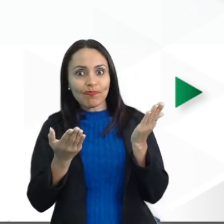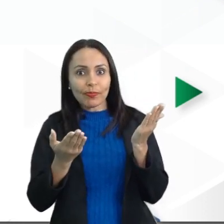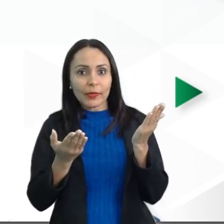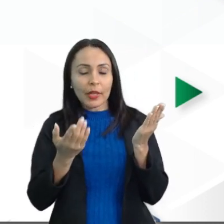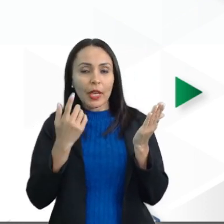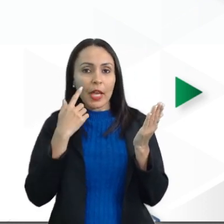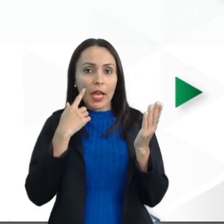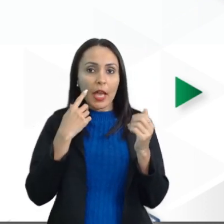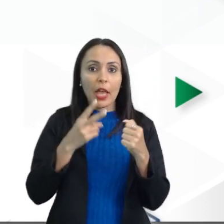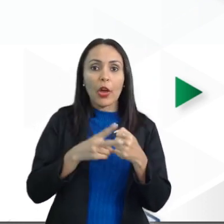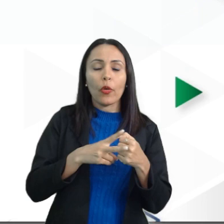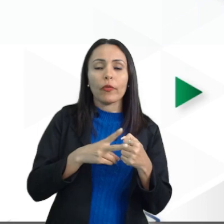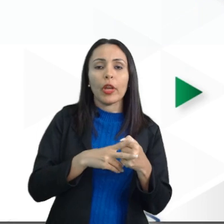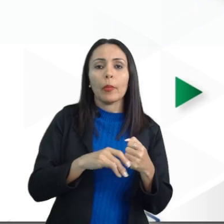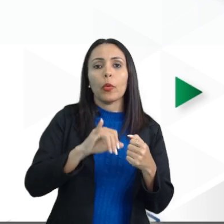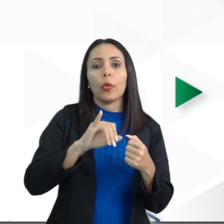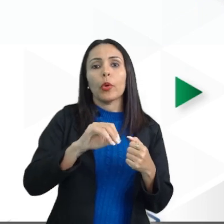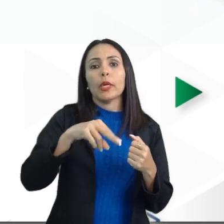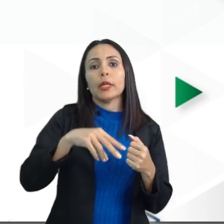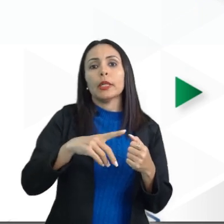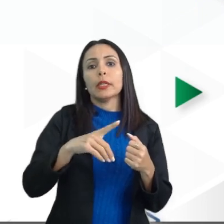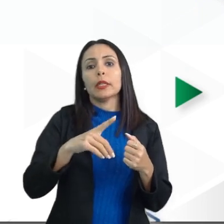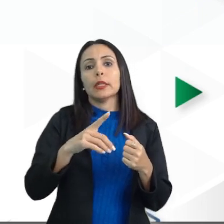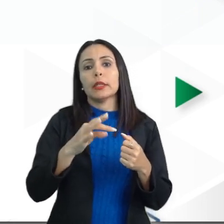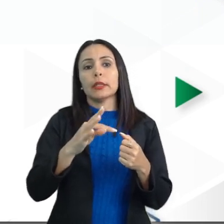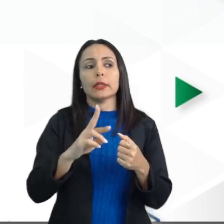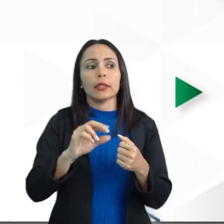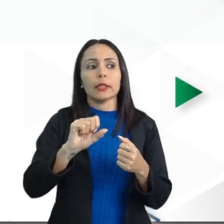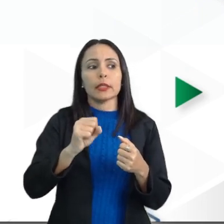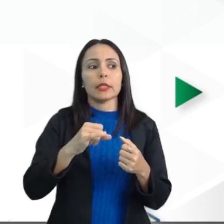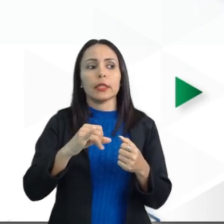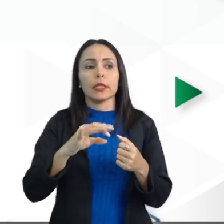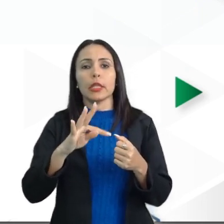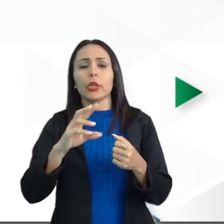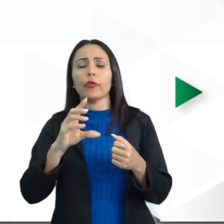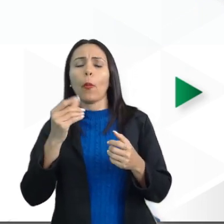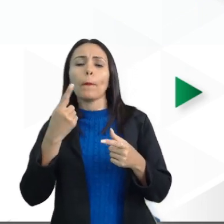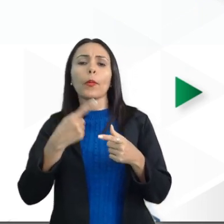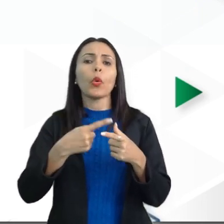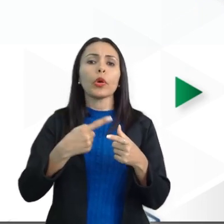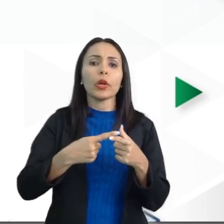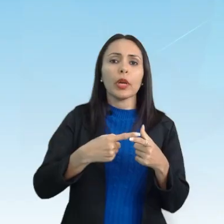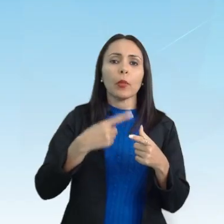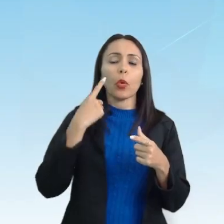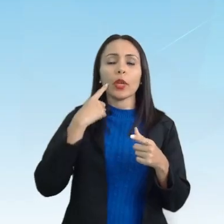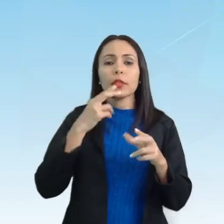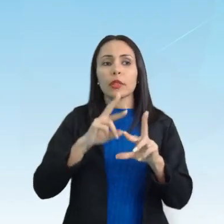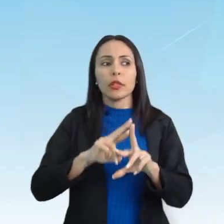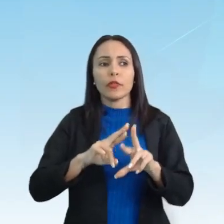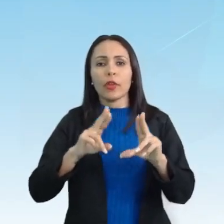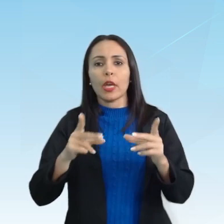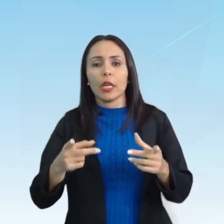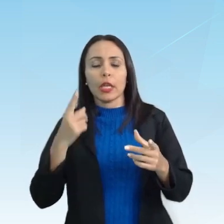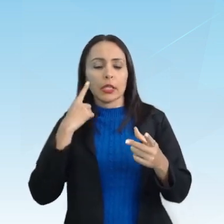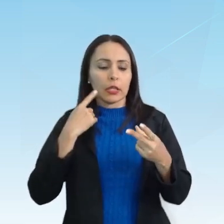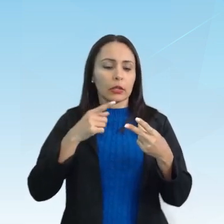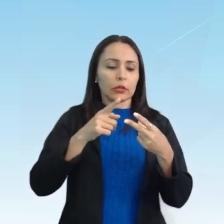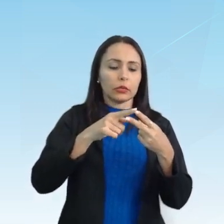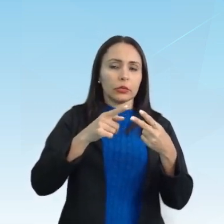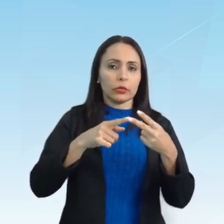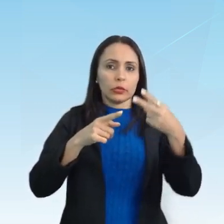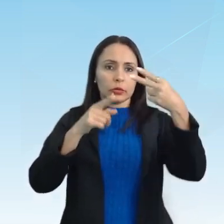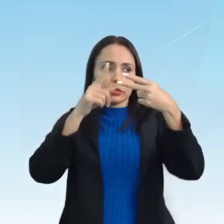verbo intransitivo. Por que ele é intransitivo? Porque, diferentemente dos dois